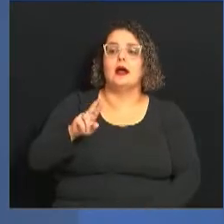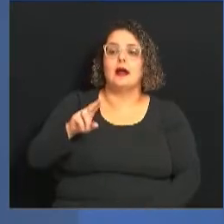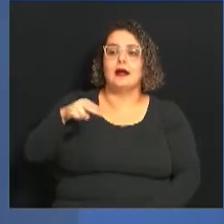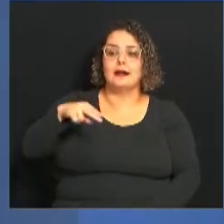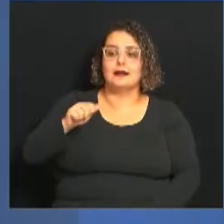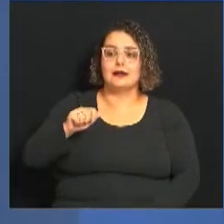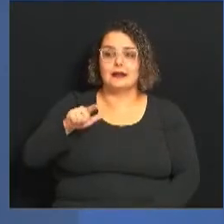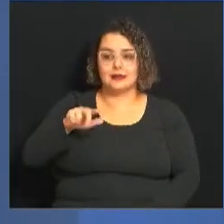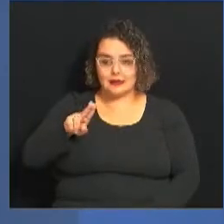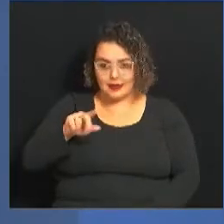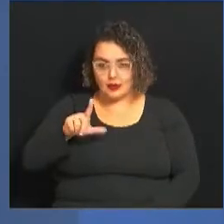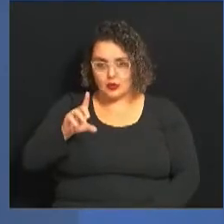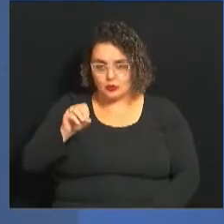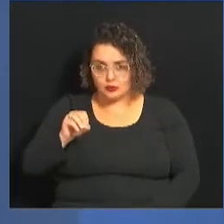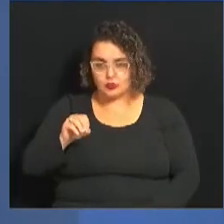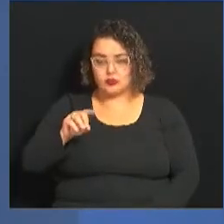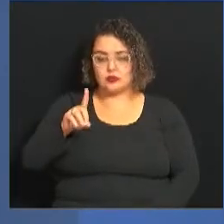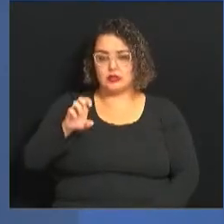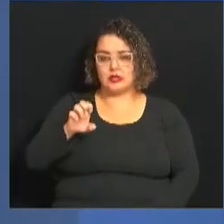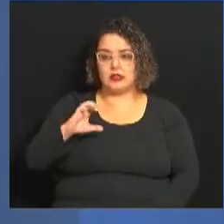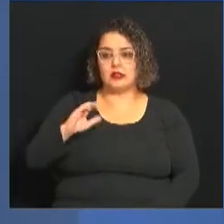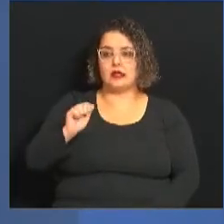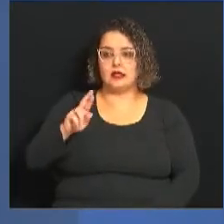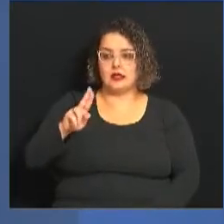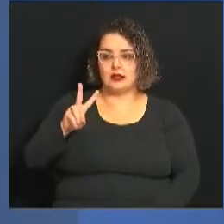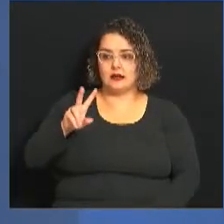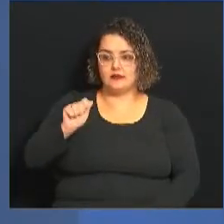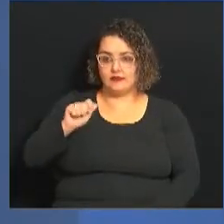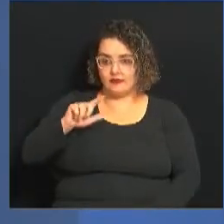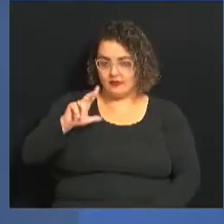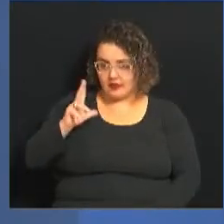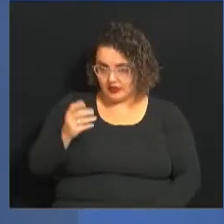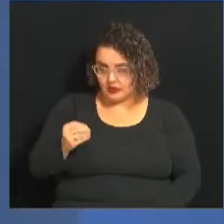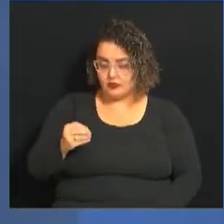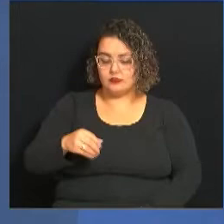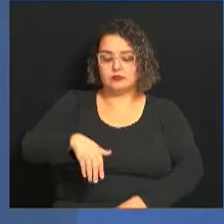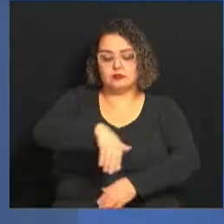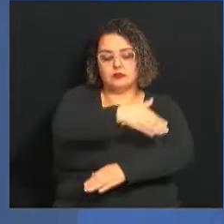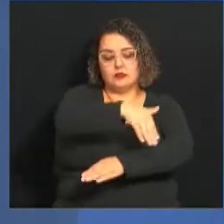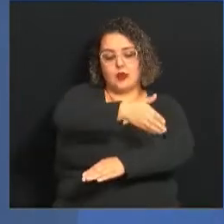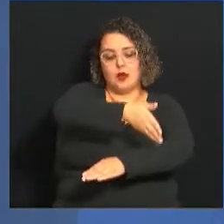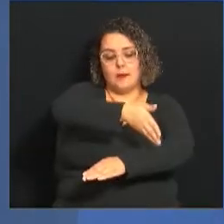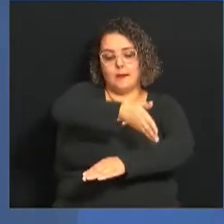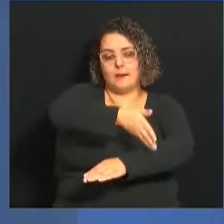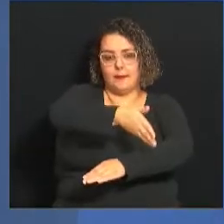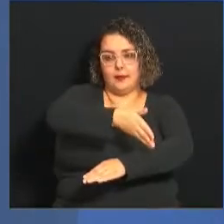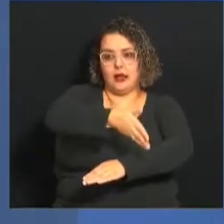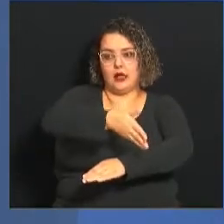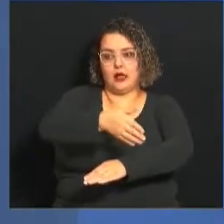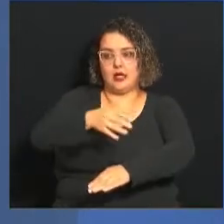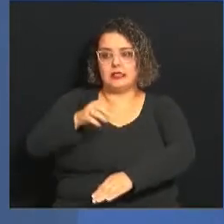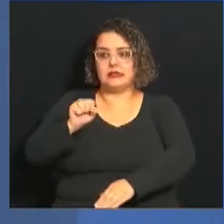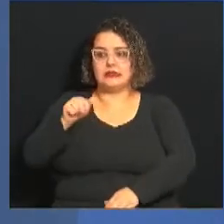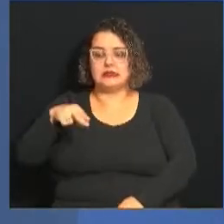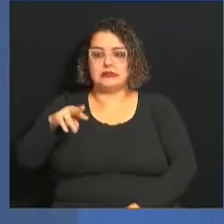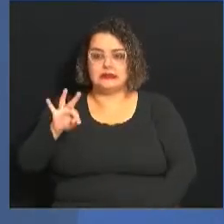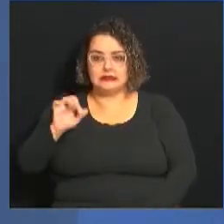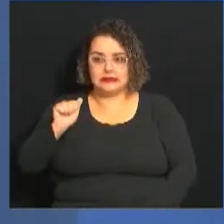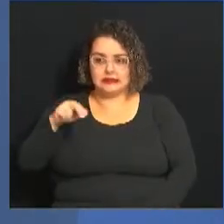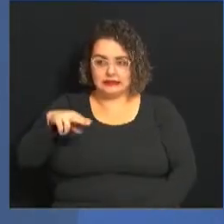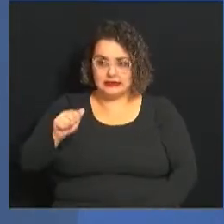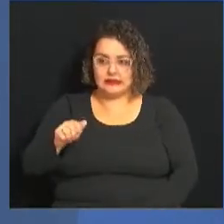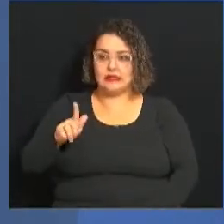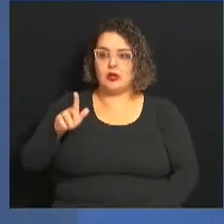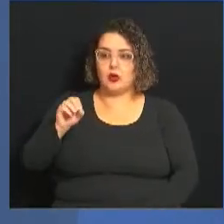será fechada no trecho entre a Avenida Governador Pedro de Toledo e a Rua Santana Gomes. E a INDEC